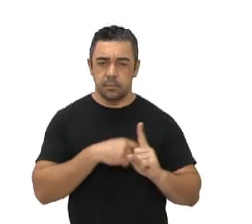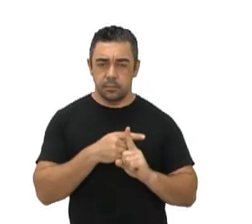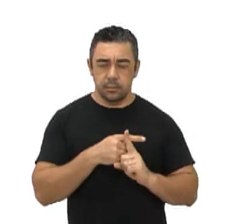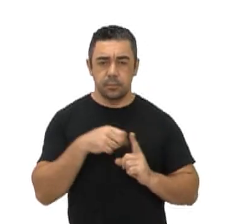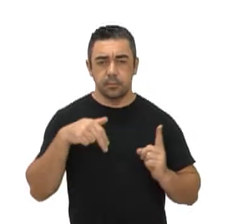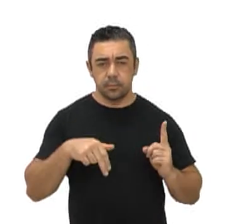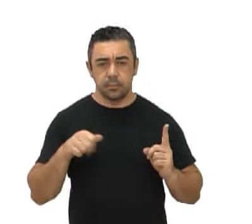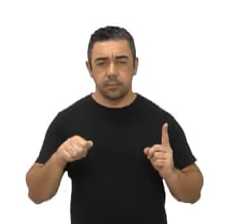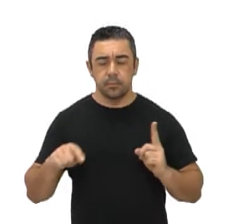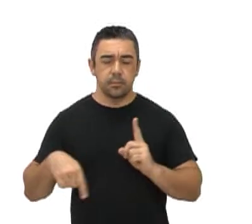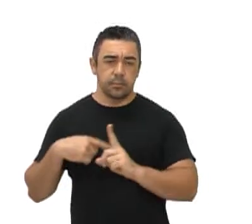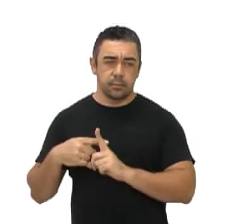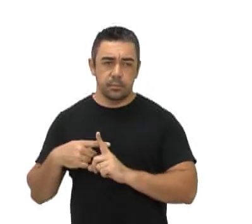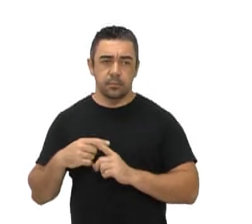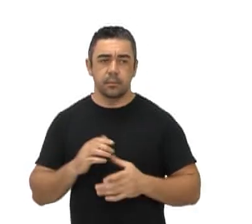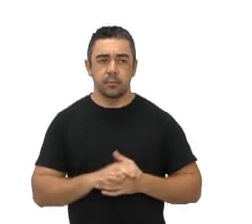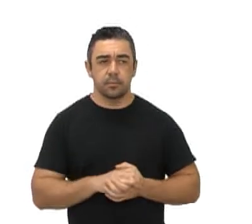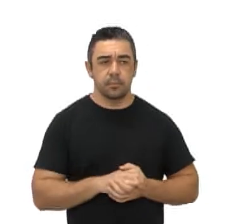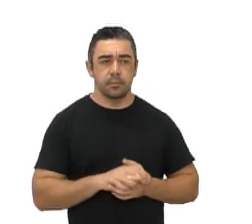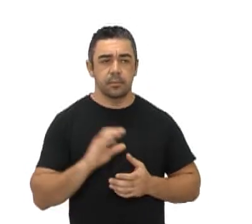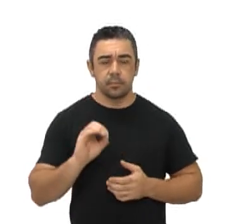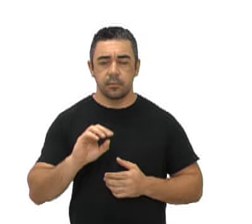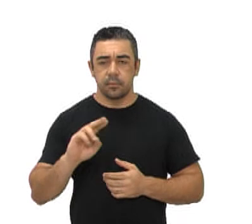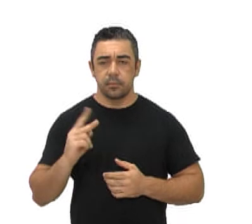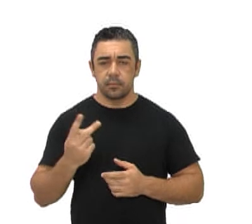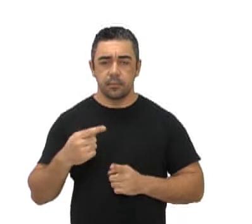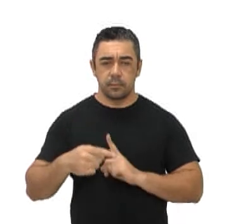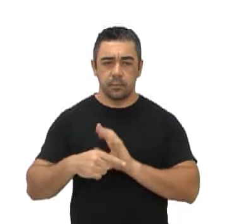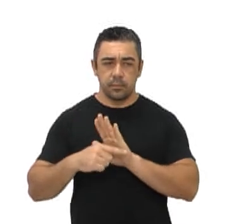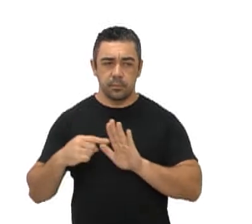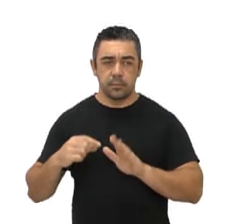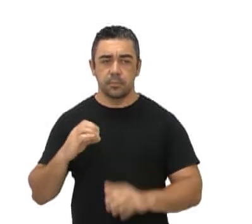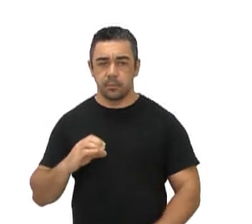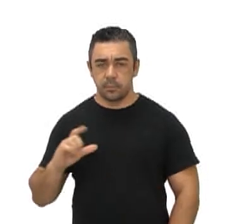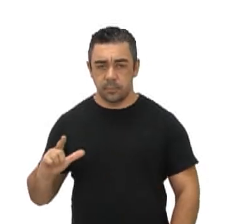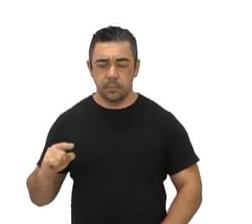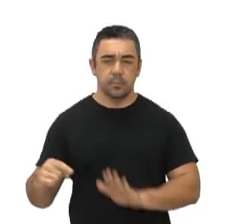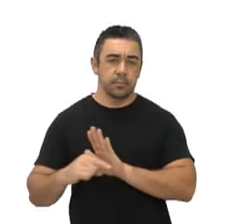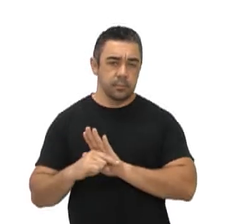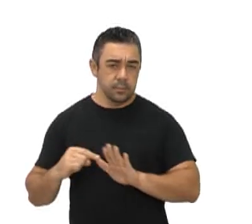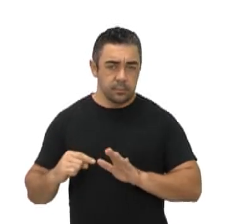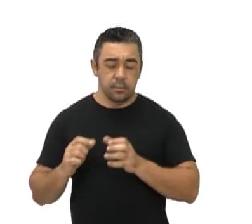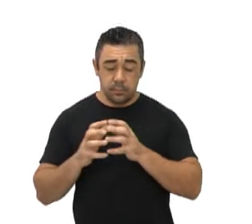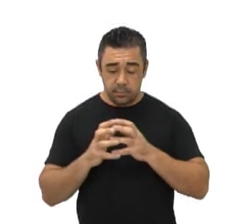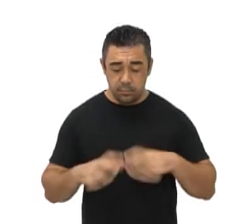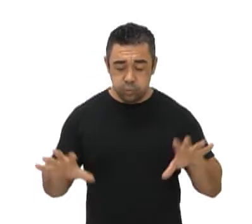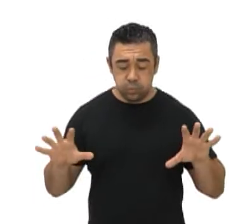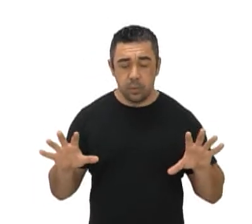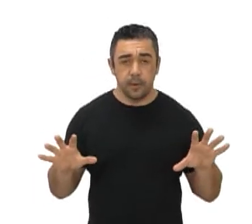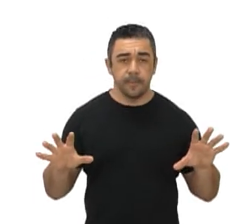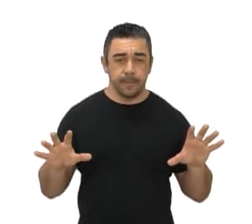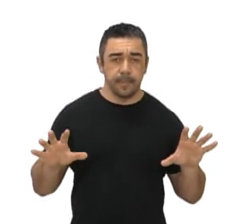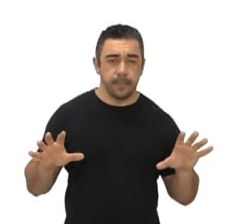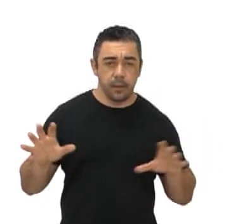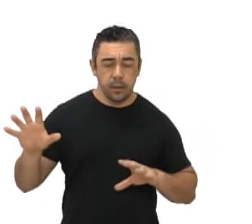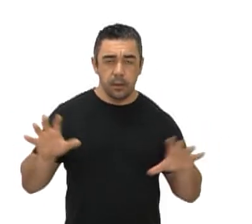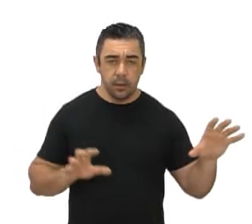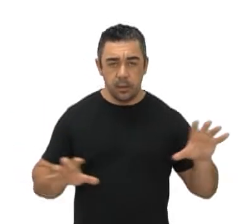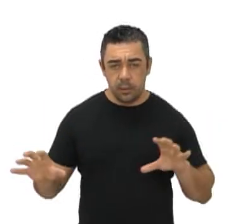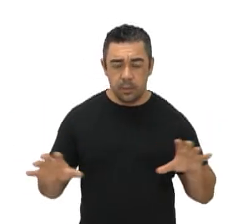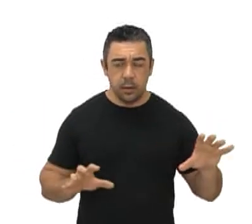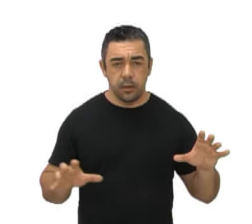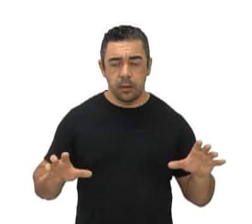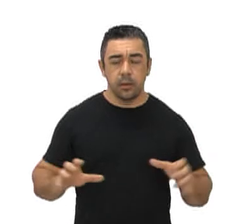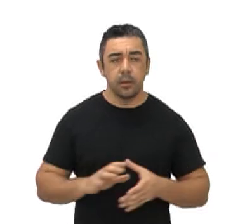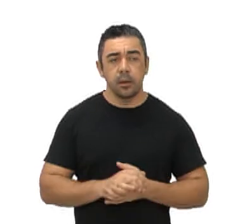Na+, e no polo positivo, o OH- e o Cl-, certo? Vai opostos, né? Cargas opostas para o polo de